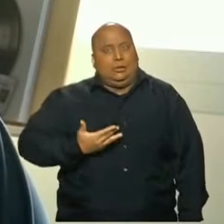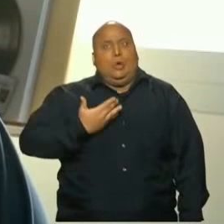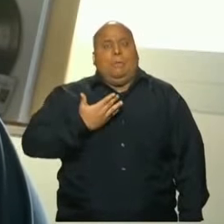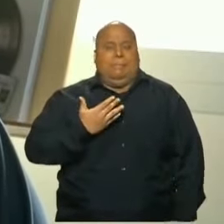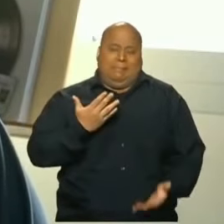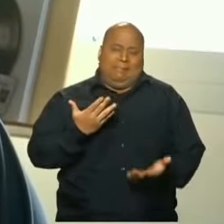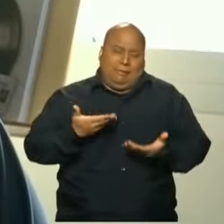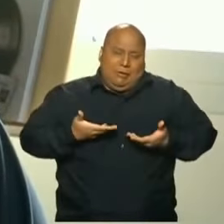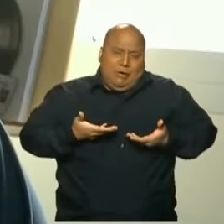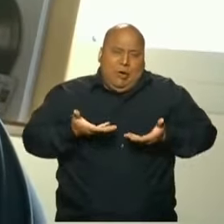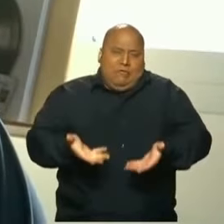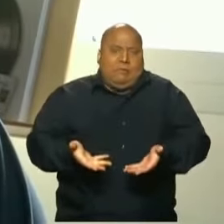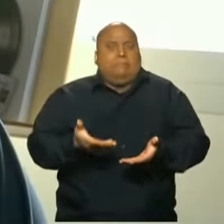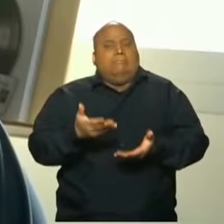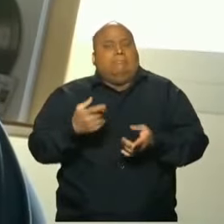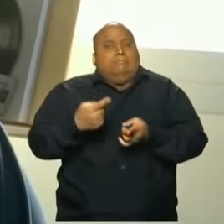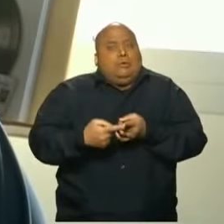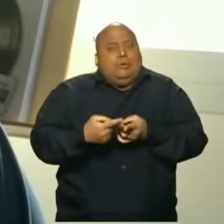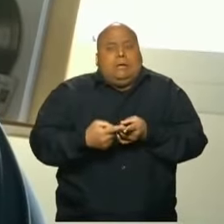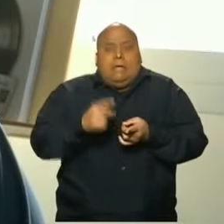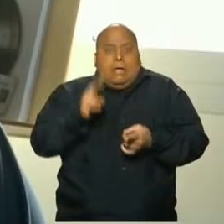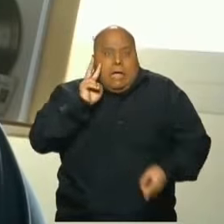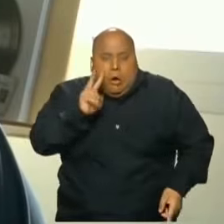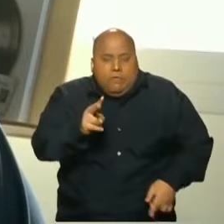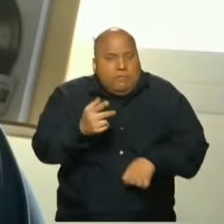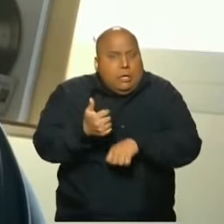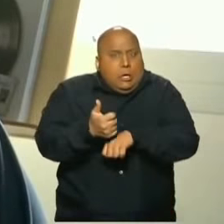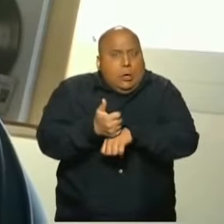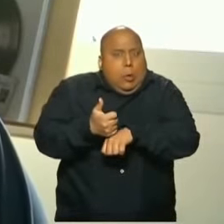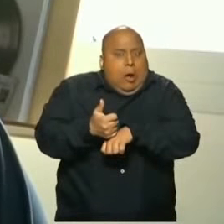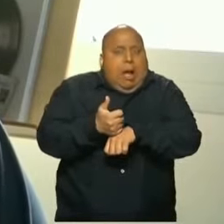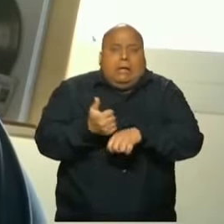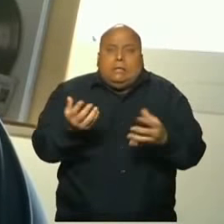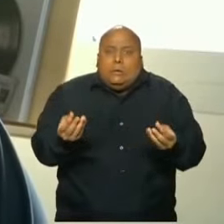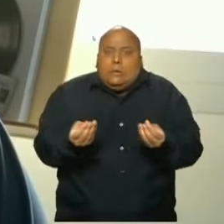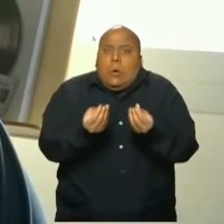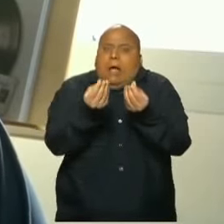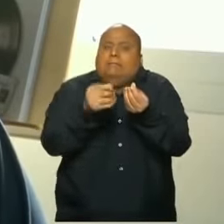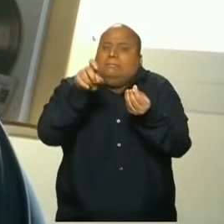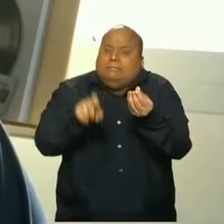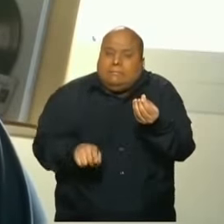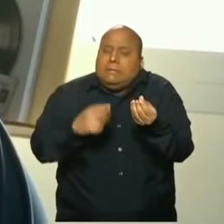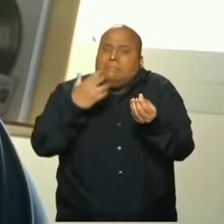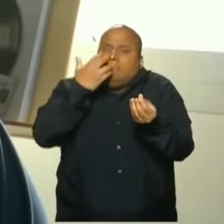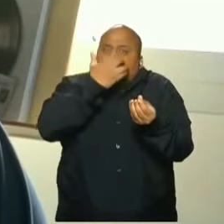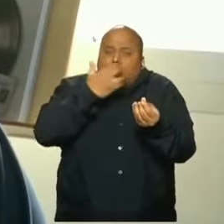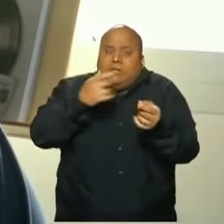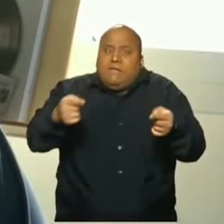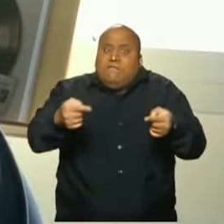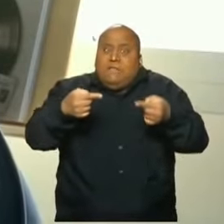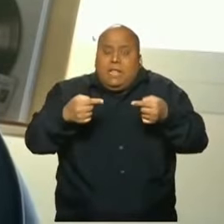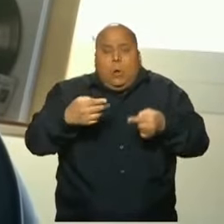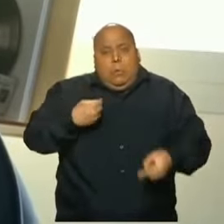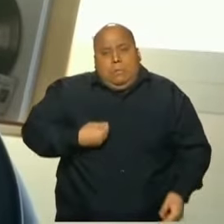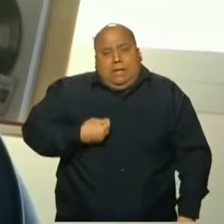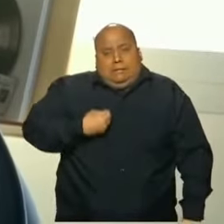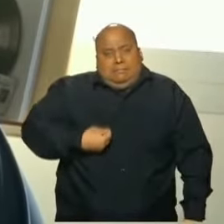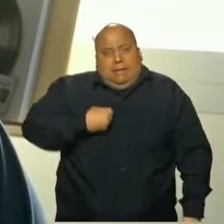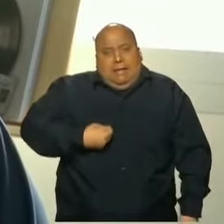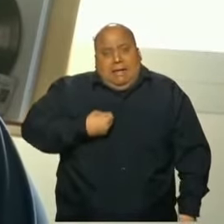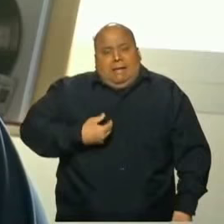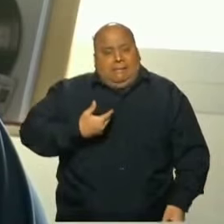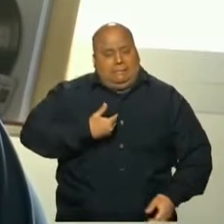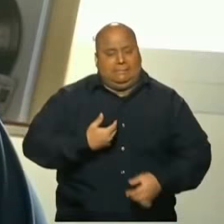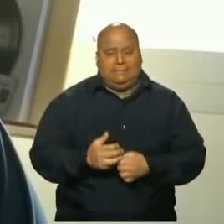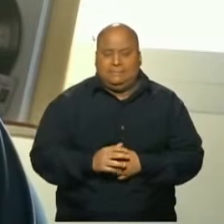com uma qualidade excepcional das músicas nessa fase final, foi a parte que eu participei,